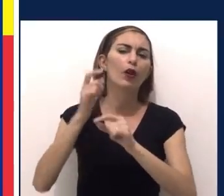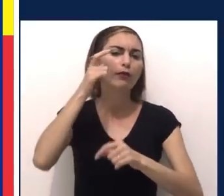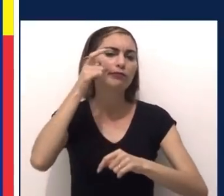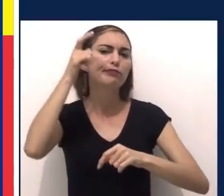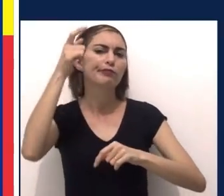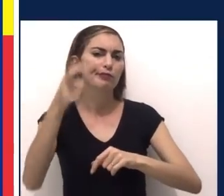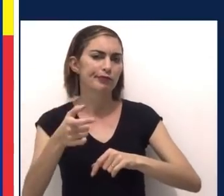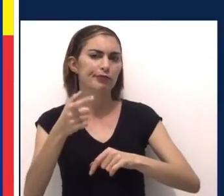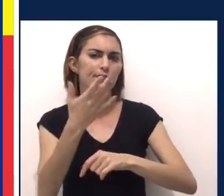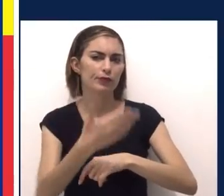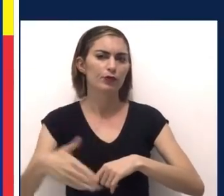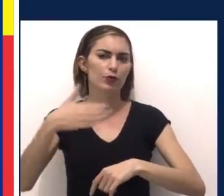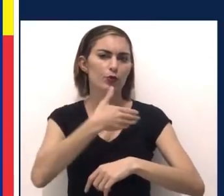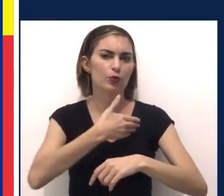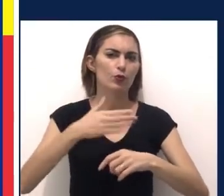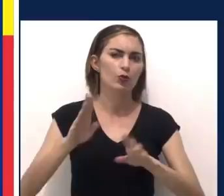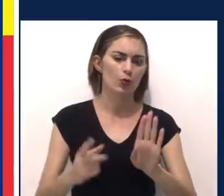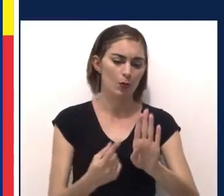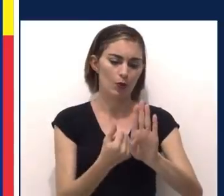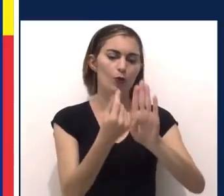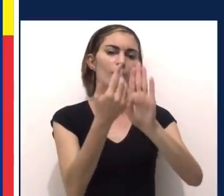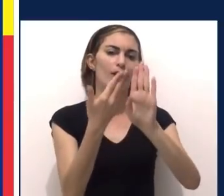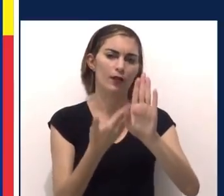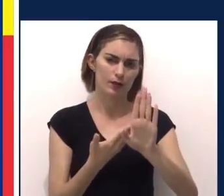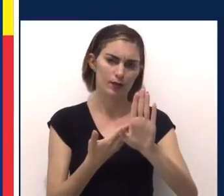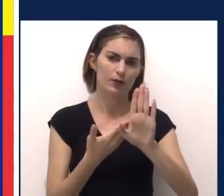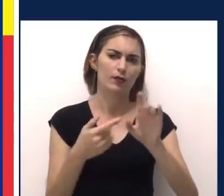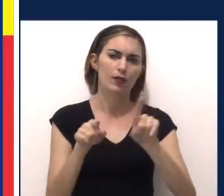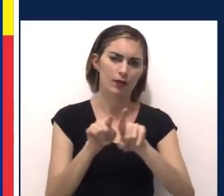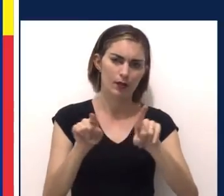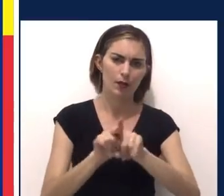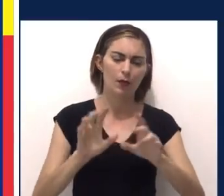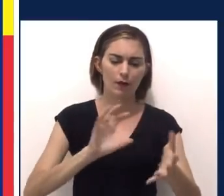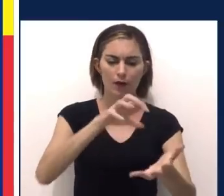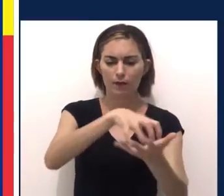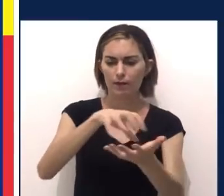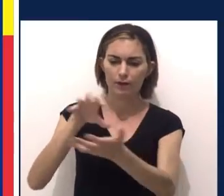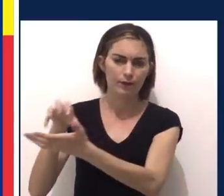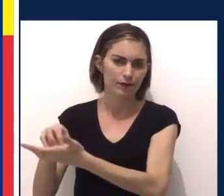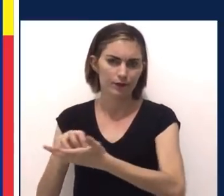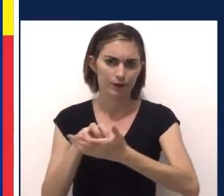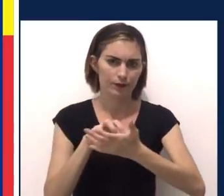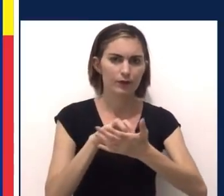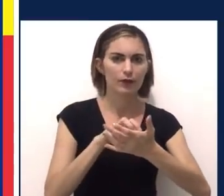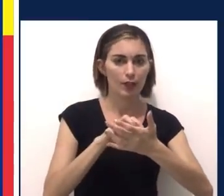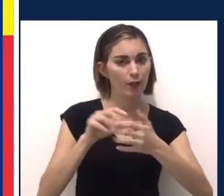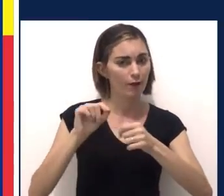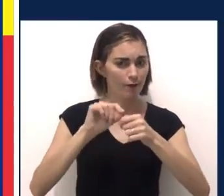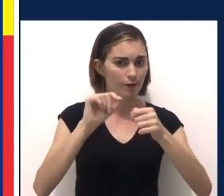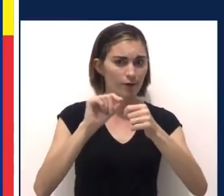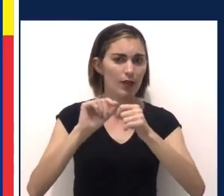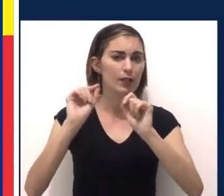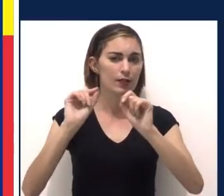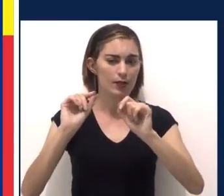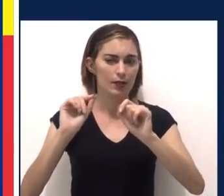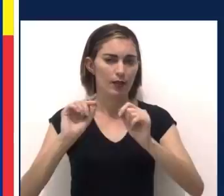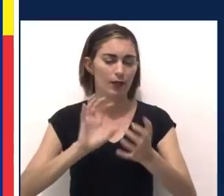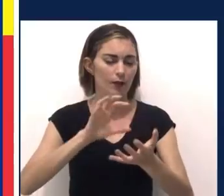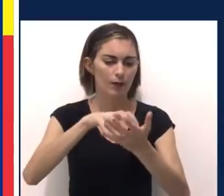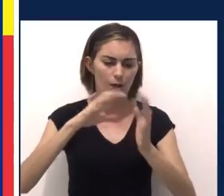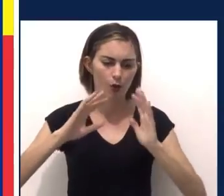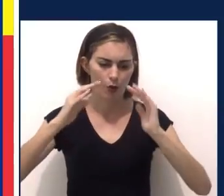o quê? Os interesses dos burgueses. Então, vai ter o quê? Centralização. Então, a gente vai fazer, na realidade, o quê?